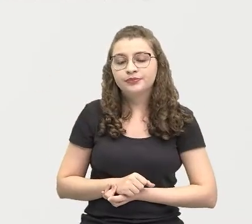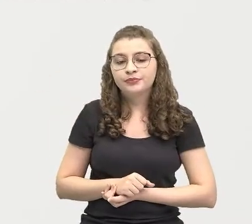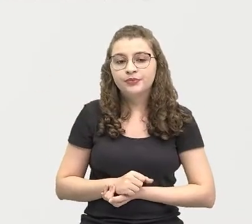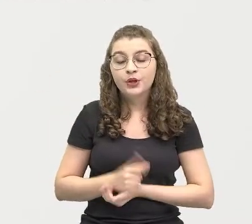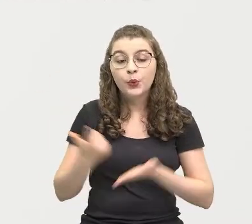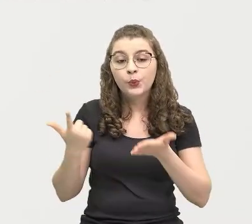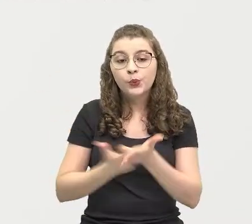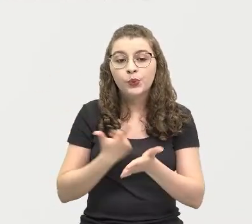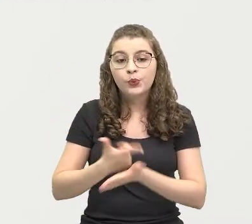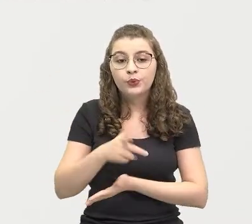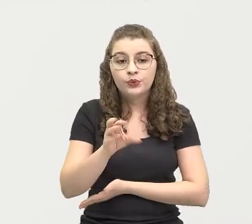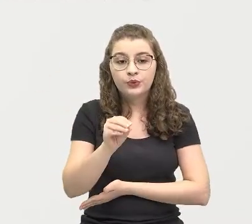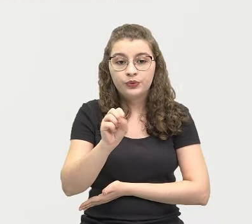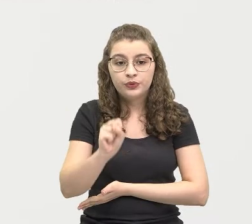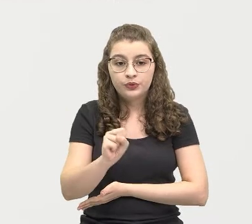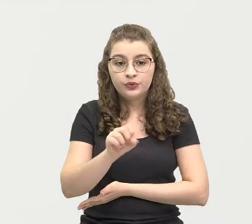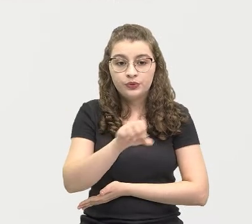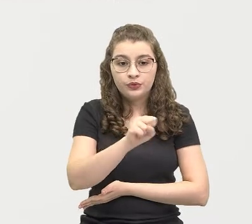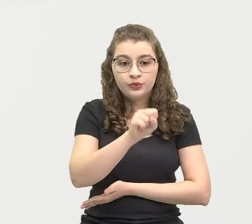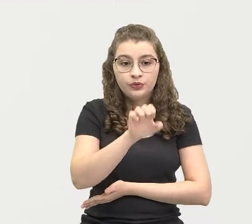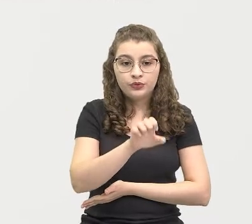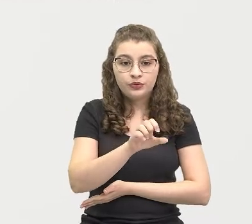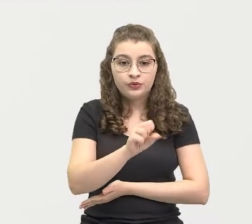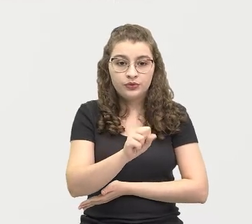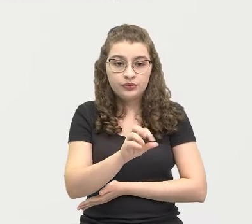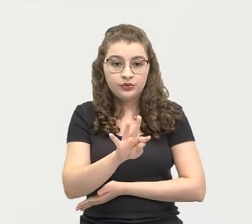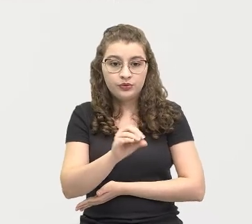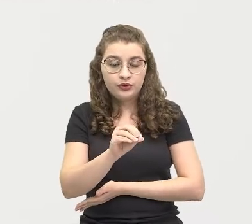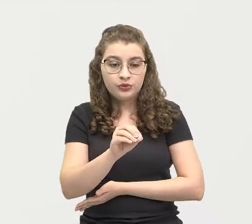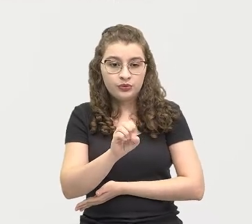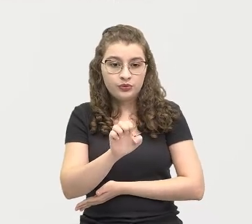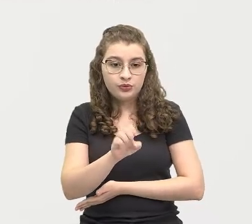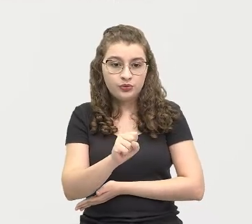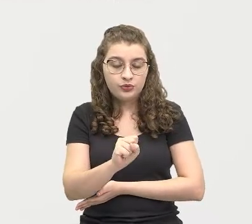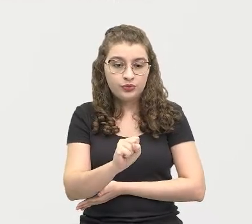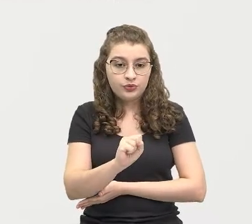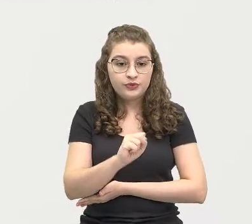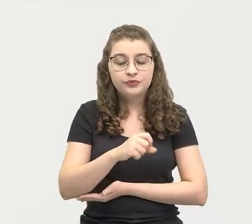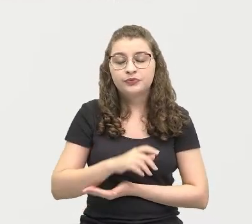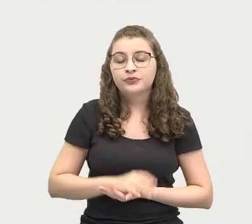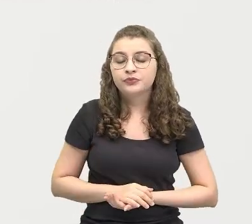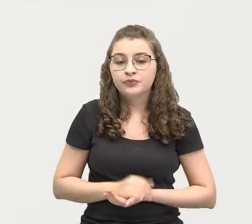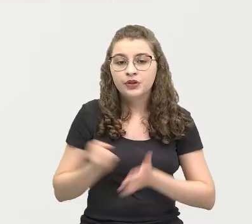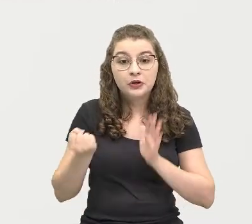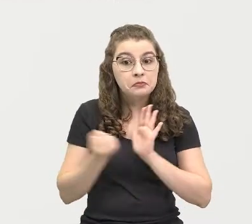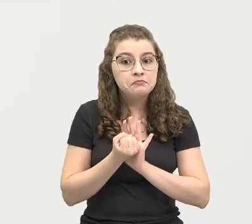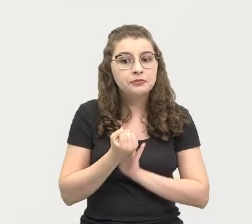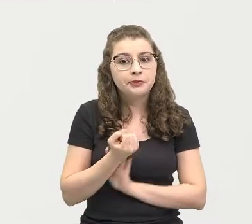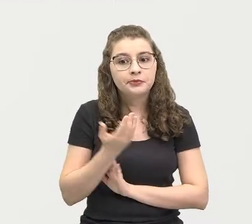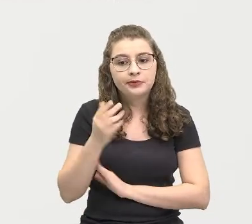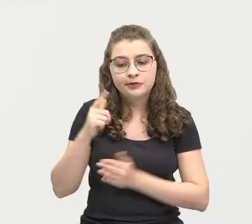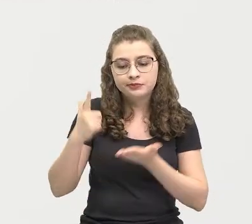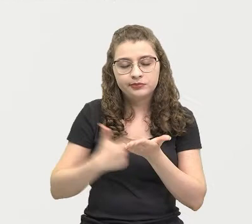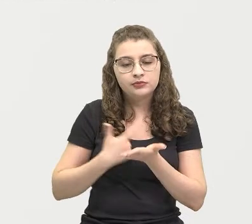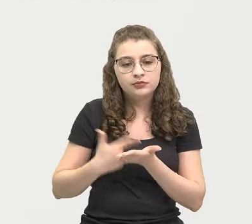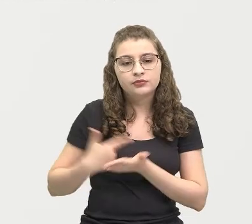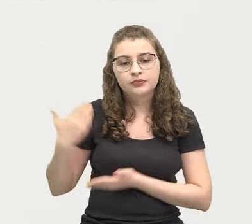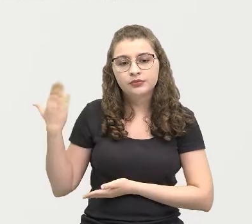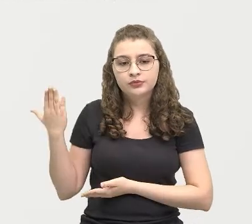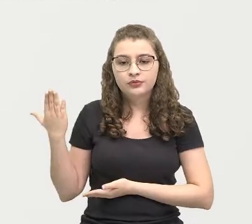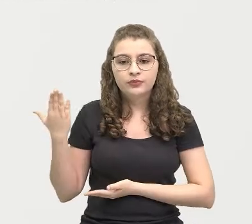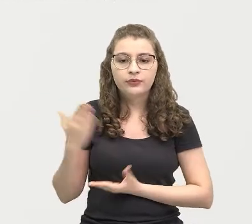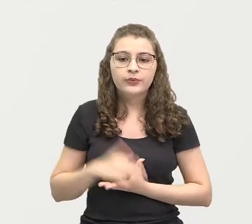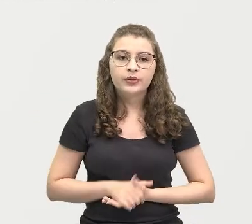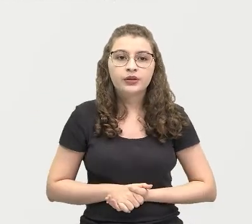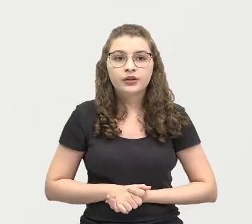que ele vai trazer uma prosa. Vamos indicar ali uma importante obra dele, que é Os